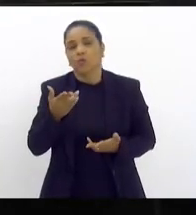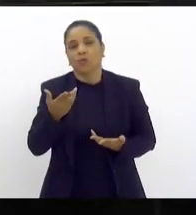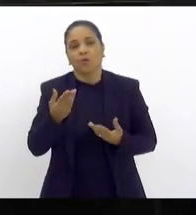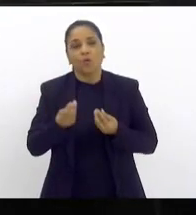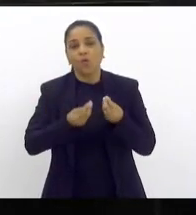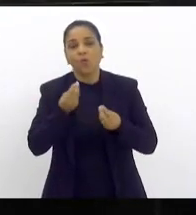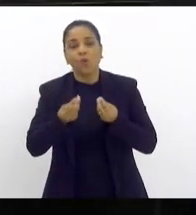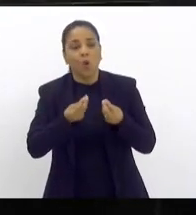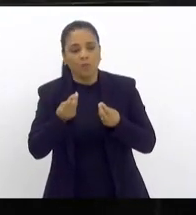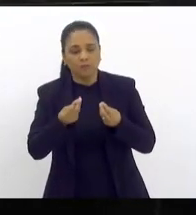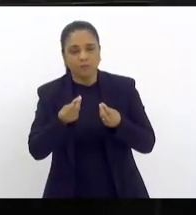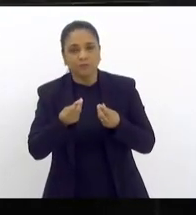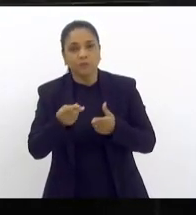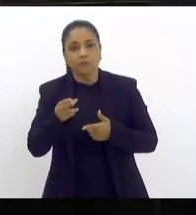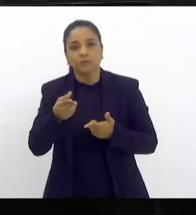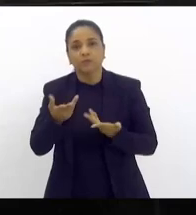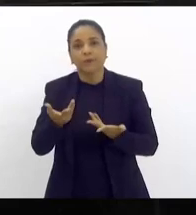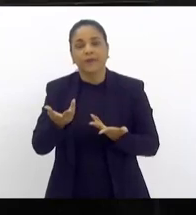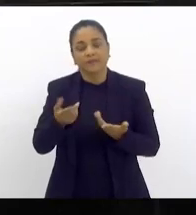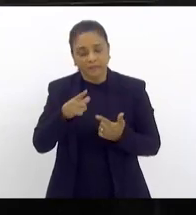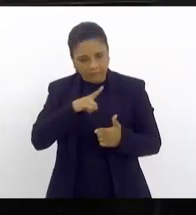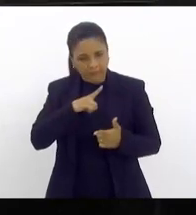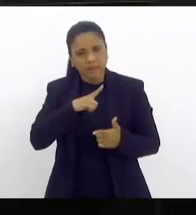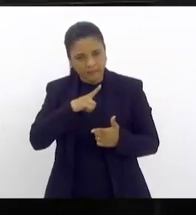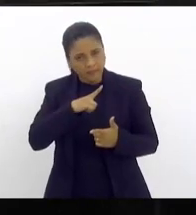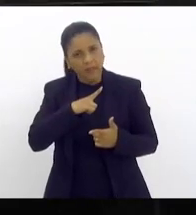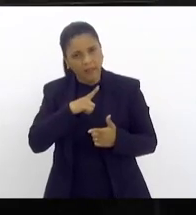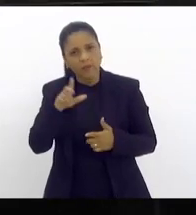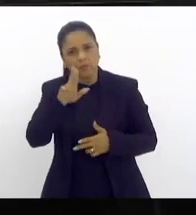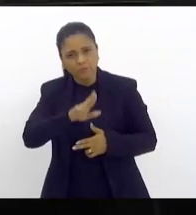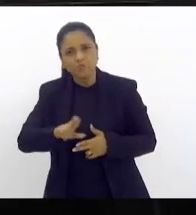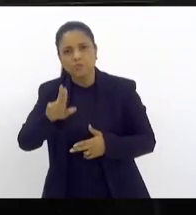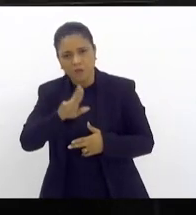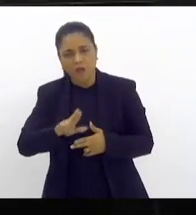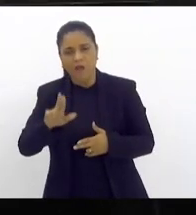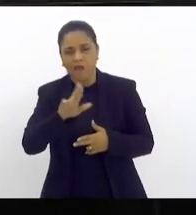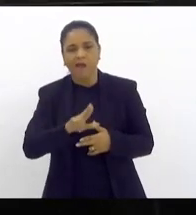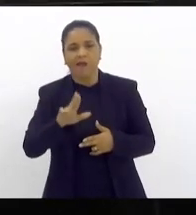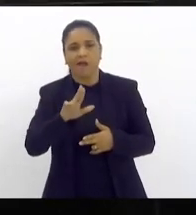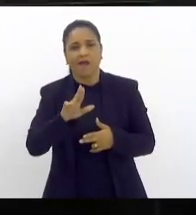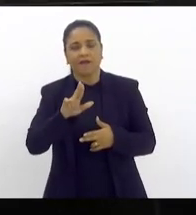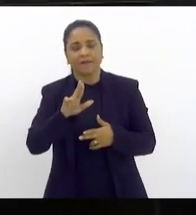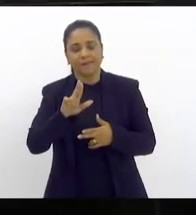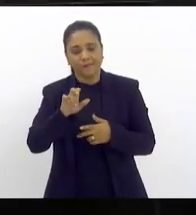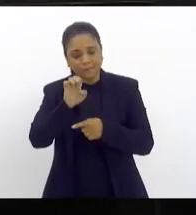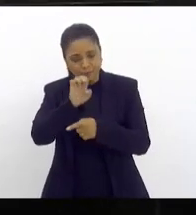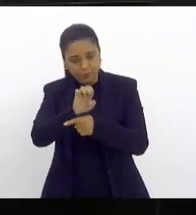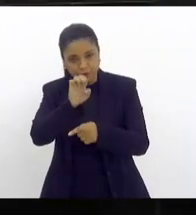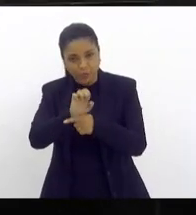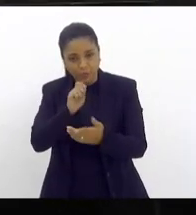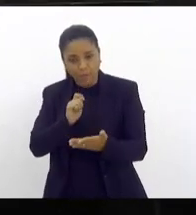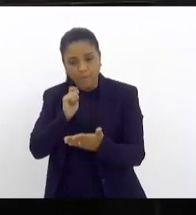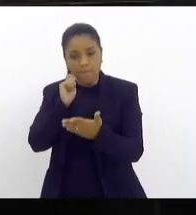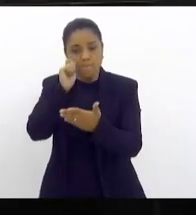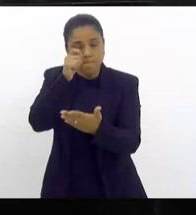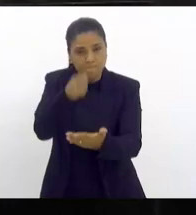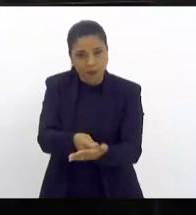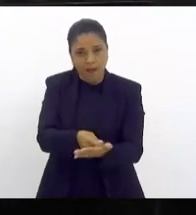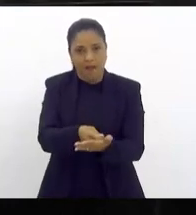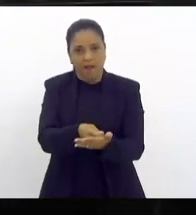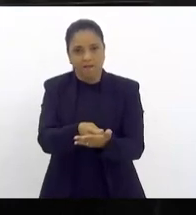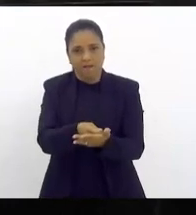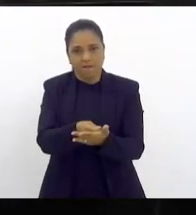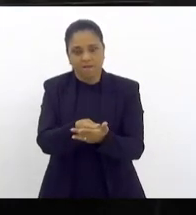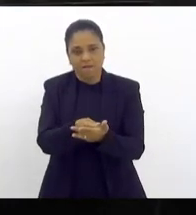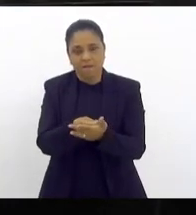essa nova normativa do STF para fazer com que o estado pague em Denise aqueles